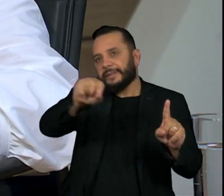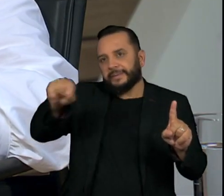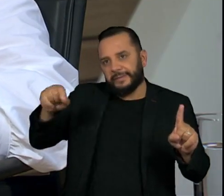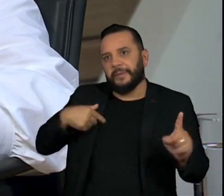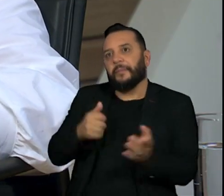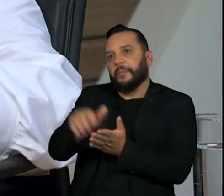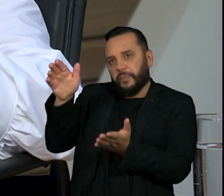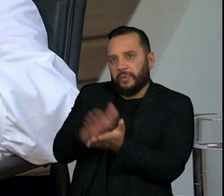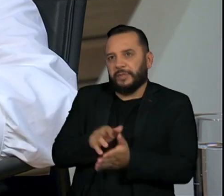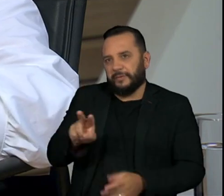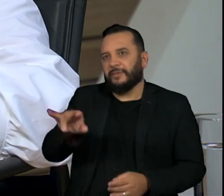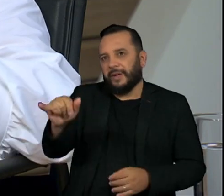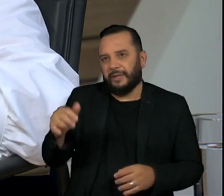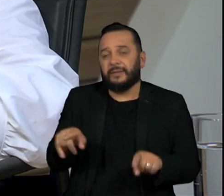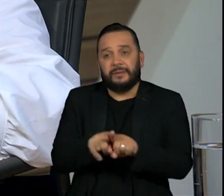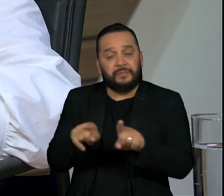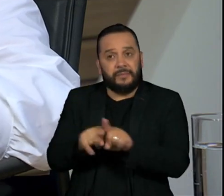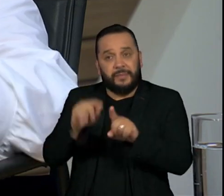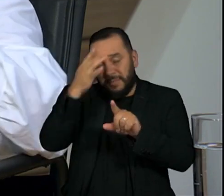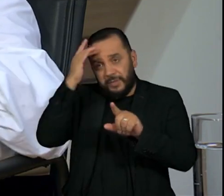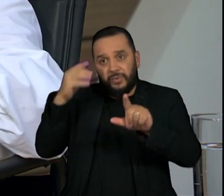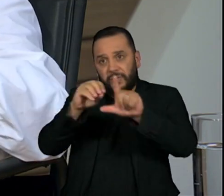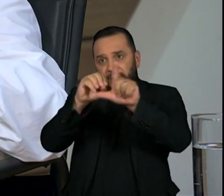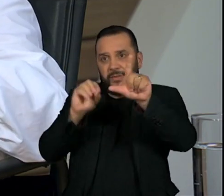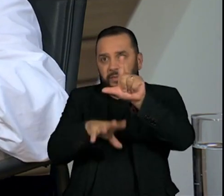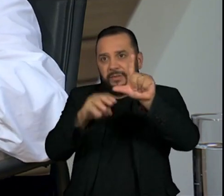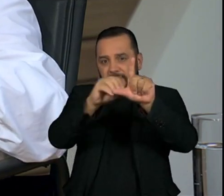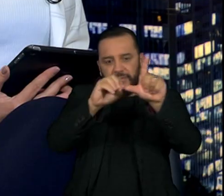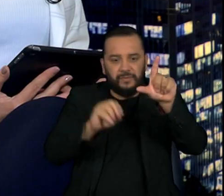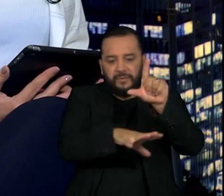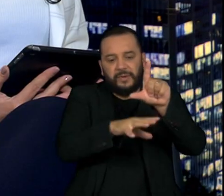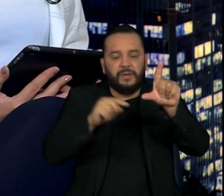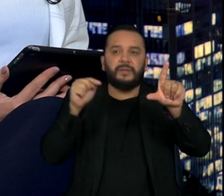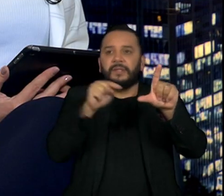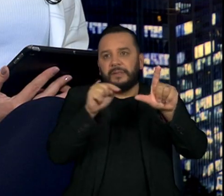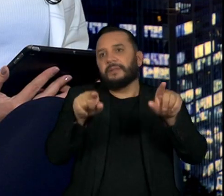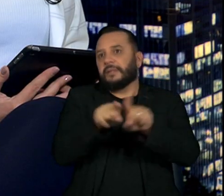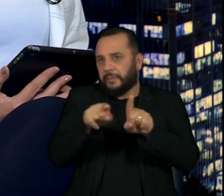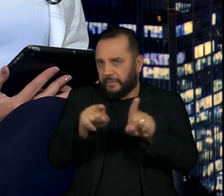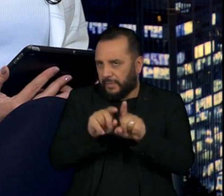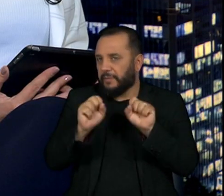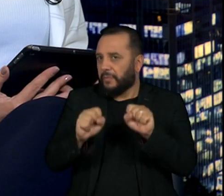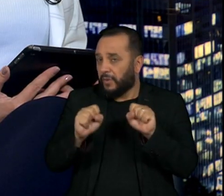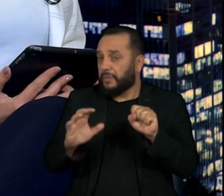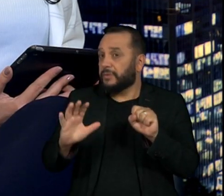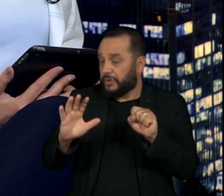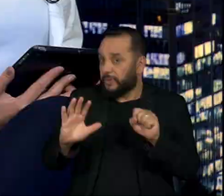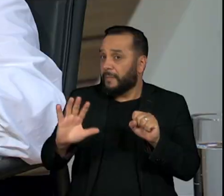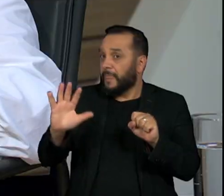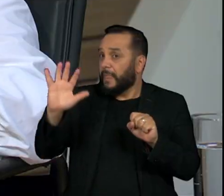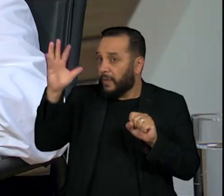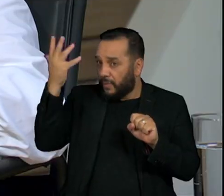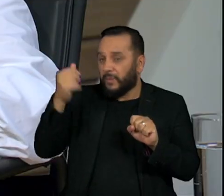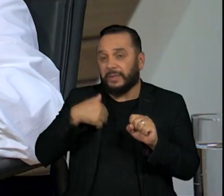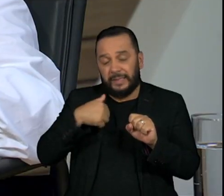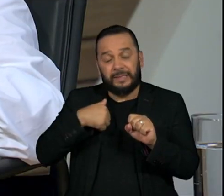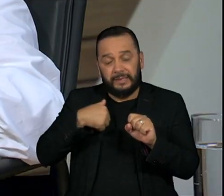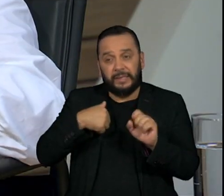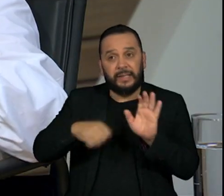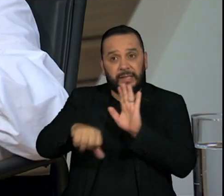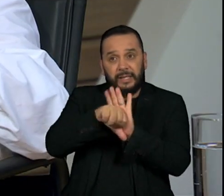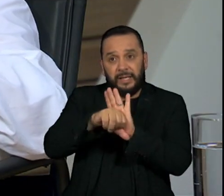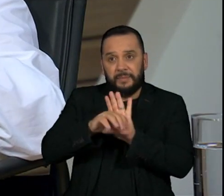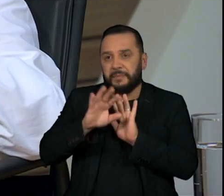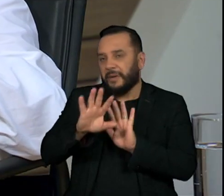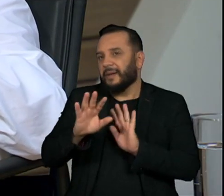estar cientes de que elas também podem estar implicadas nessa penalização. Embora nós não tenhamos um crime específico,